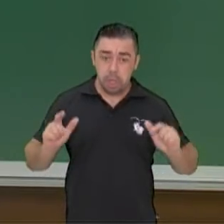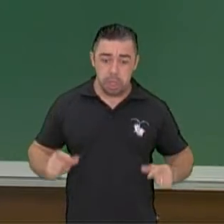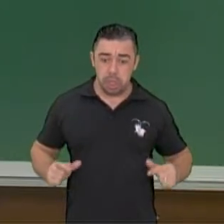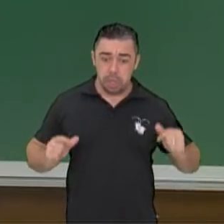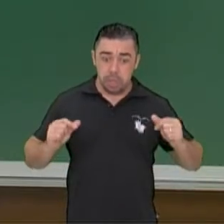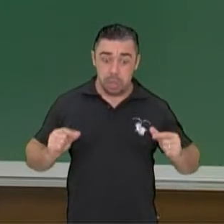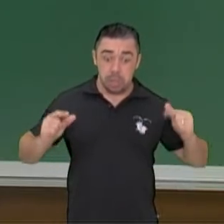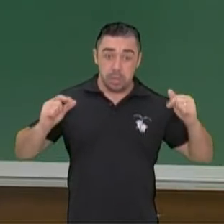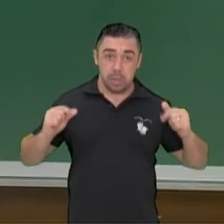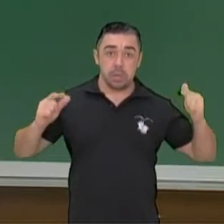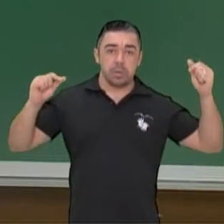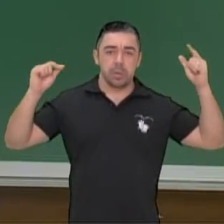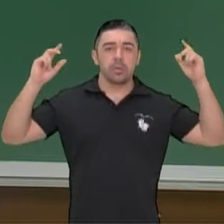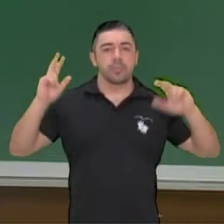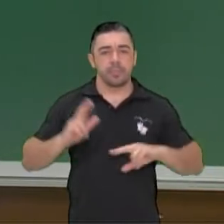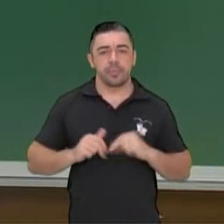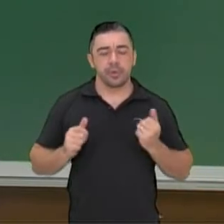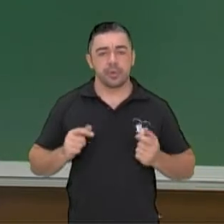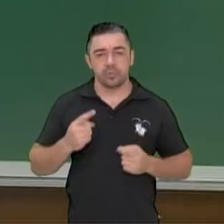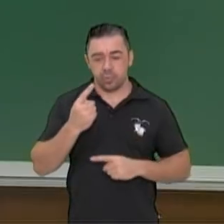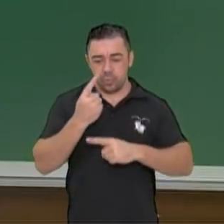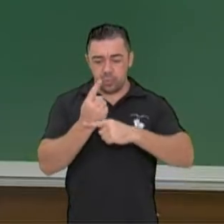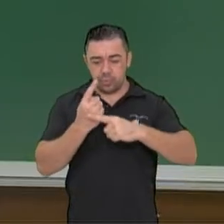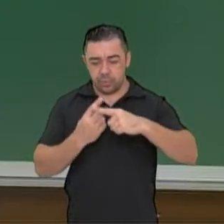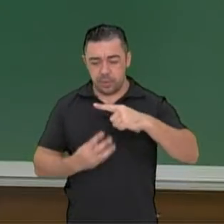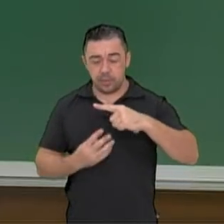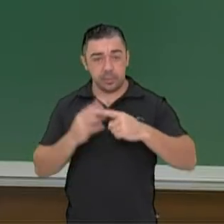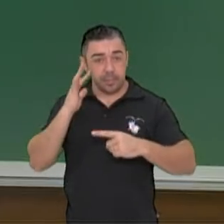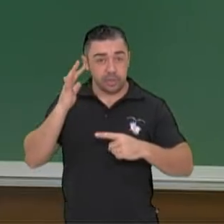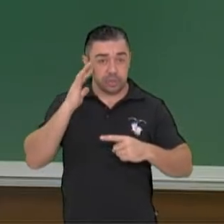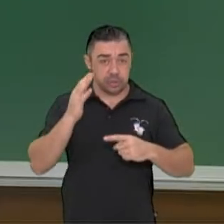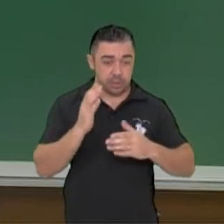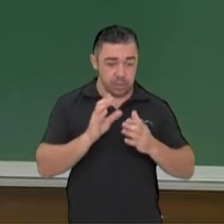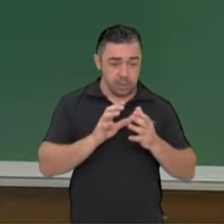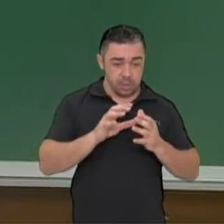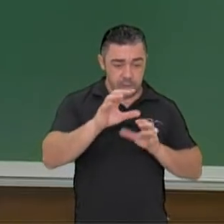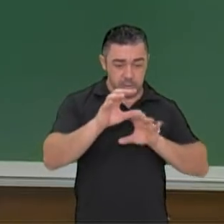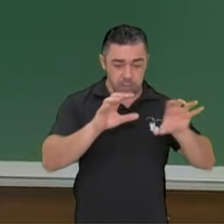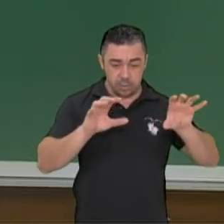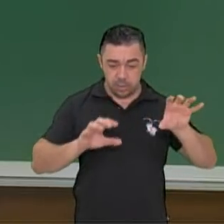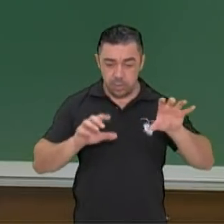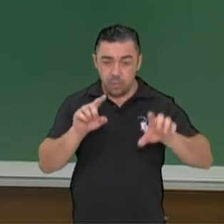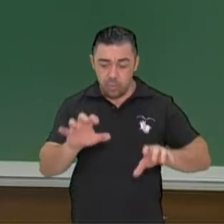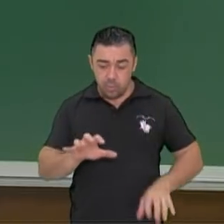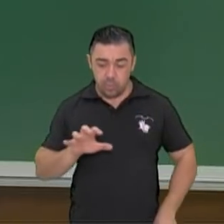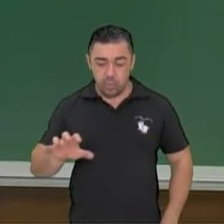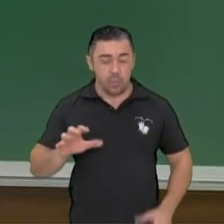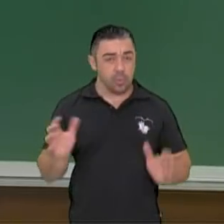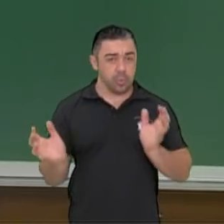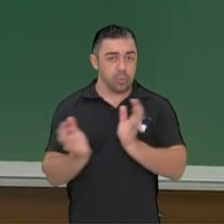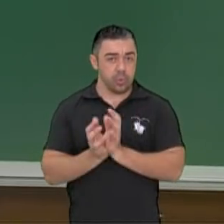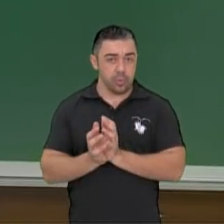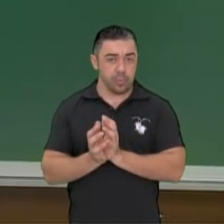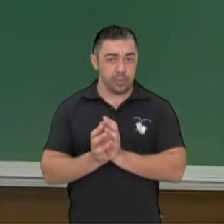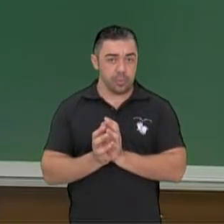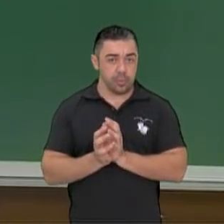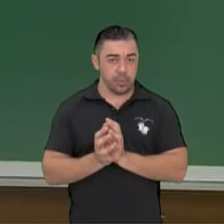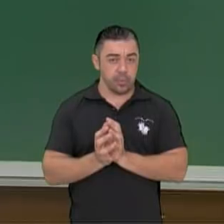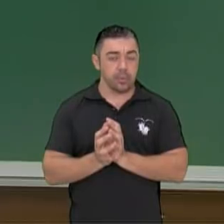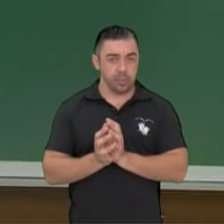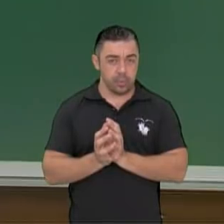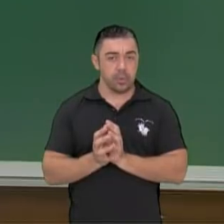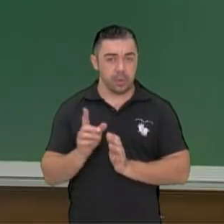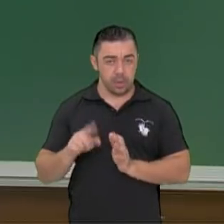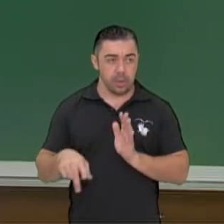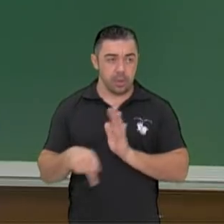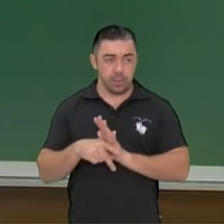Por isso que ela se tornou um terço. Pega 3 partes, meu Deus do céu. Uma parte é dela. Você já pensou? Pega 3, vamos lá. Deixa eu ver se eu não